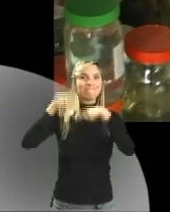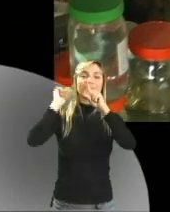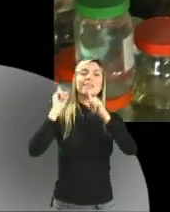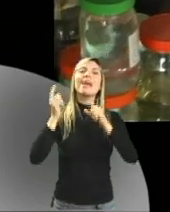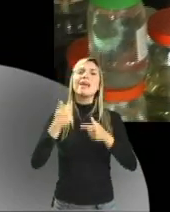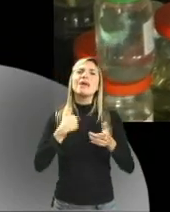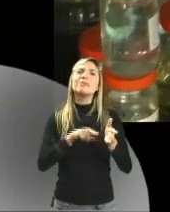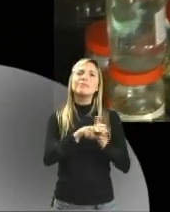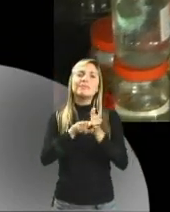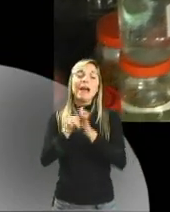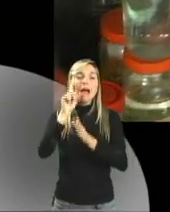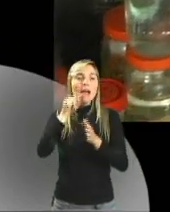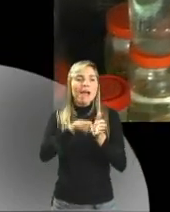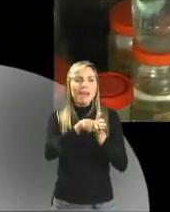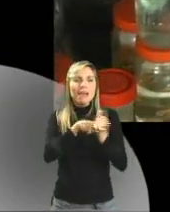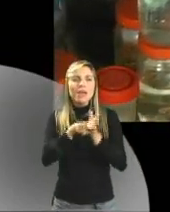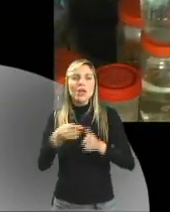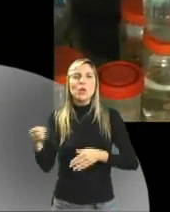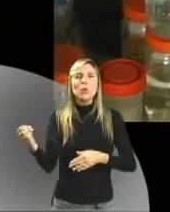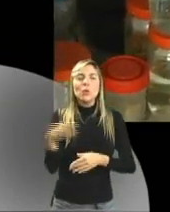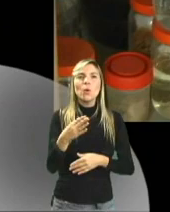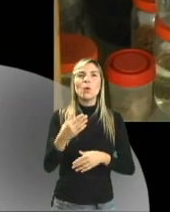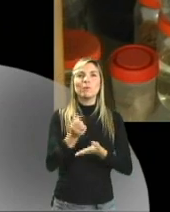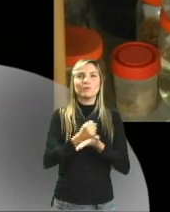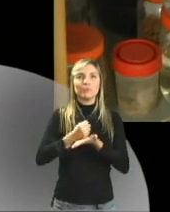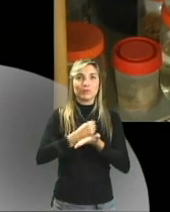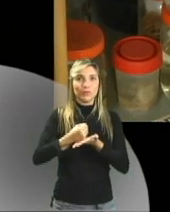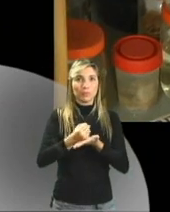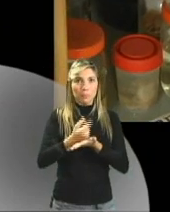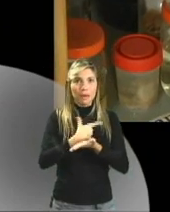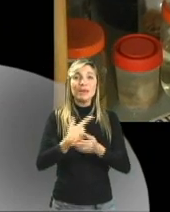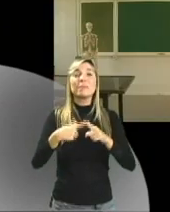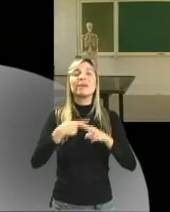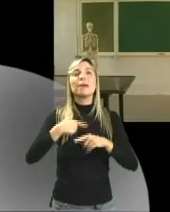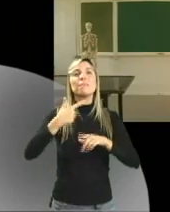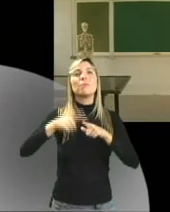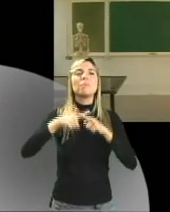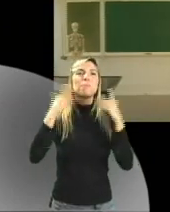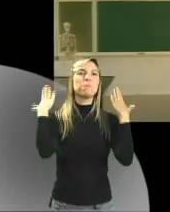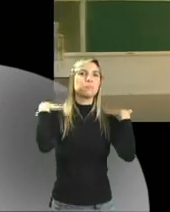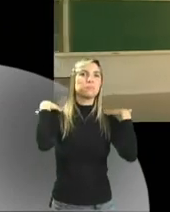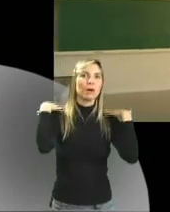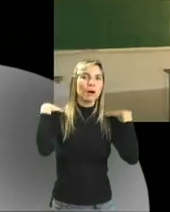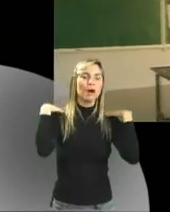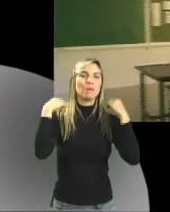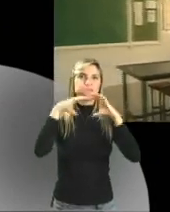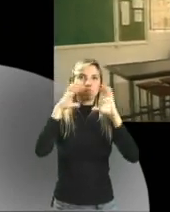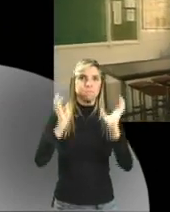pesquisa envolvem estudos de novos fármacos para o tratamento de doenças pulmonares,